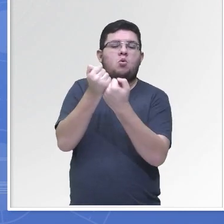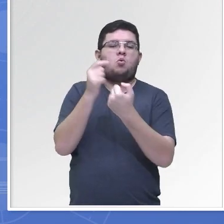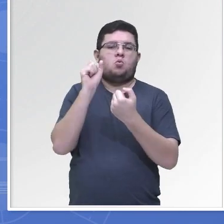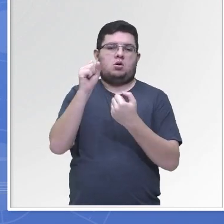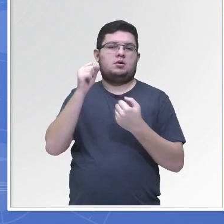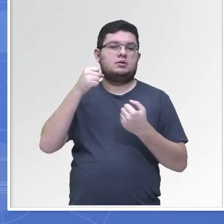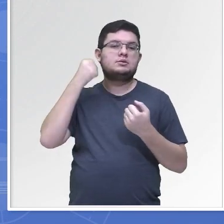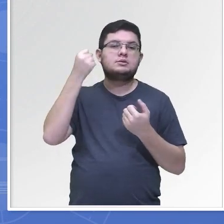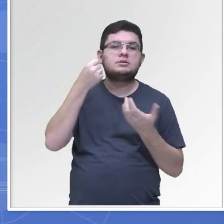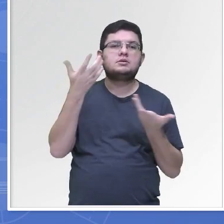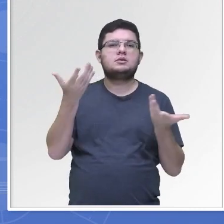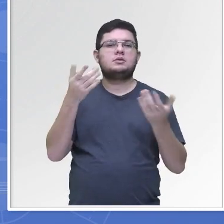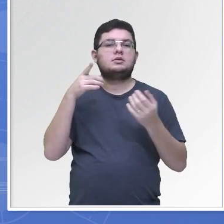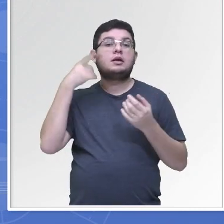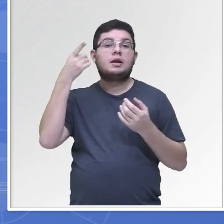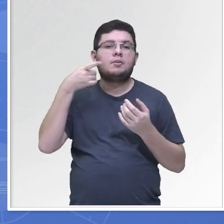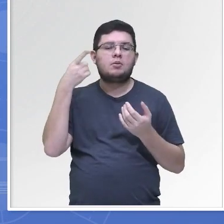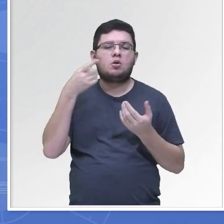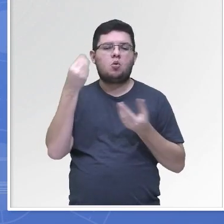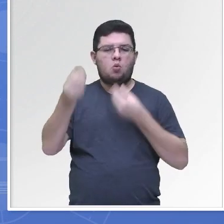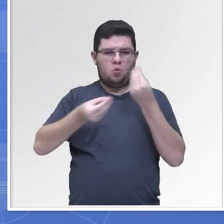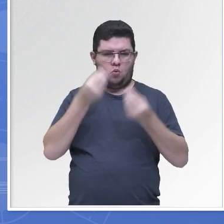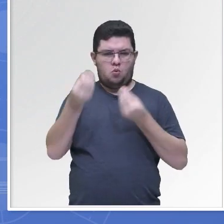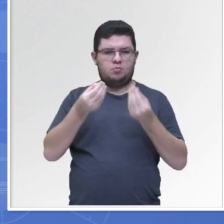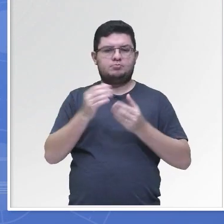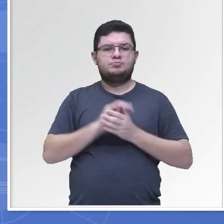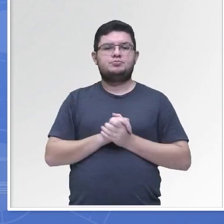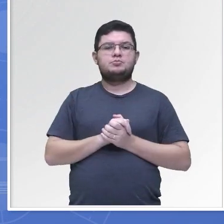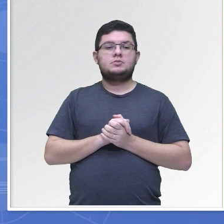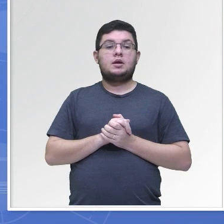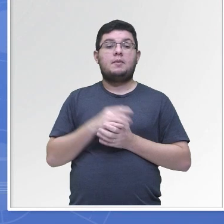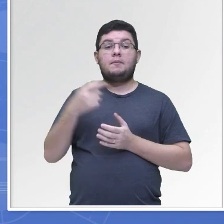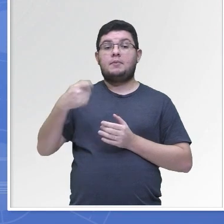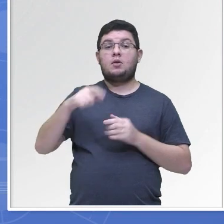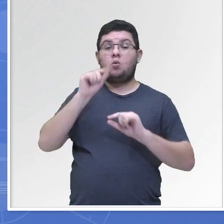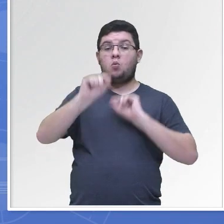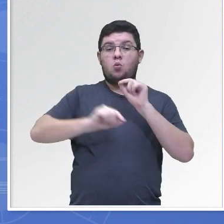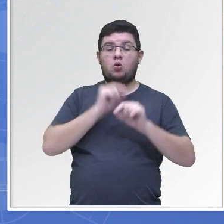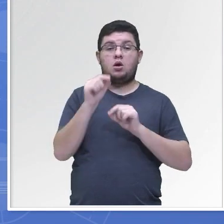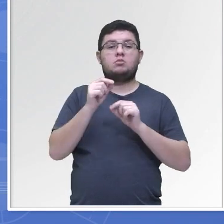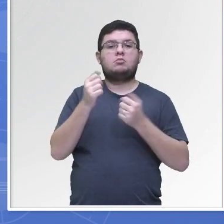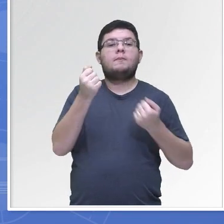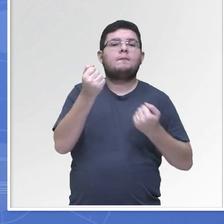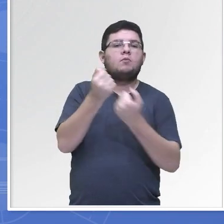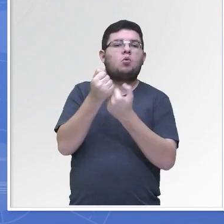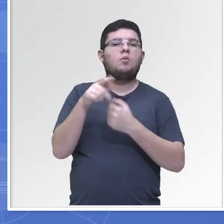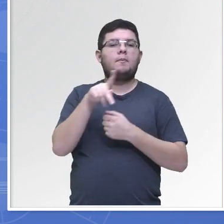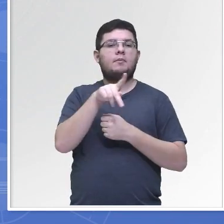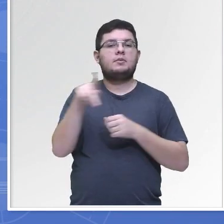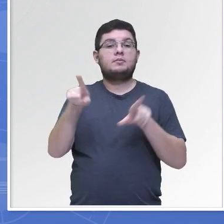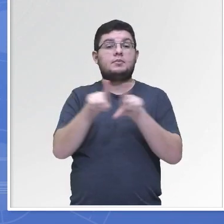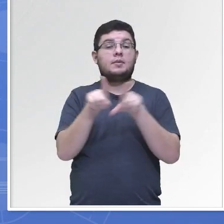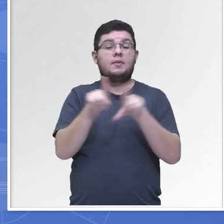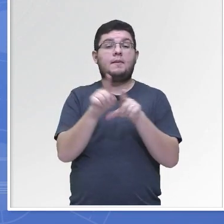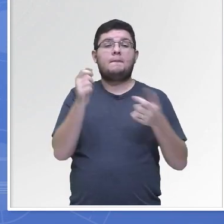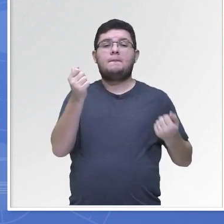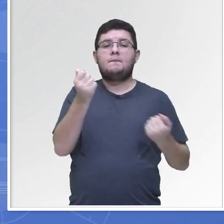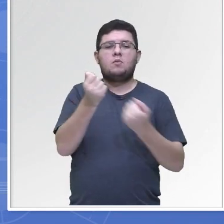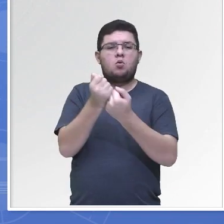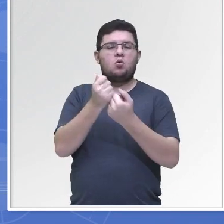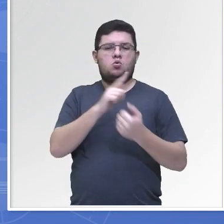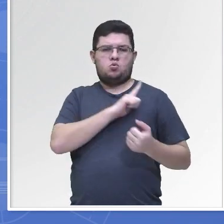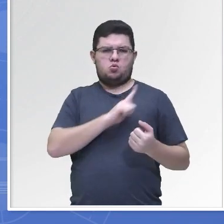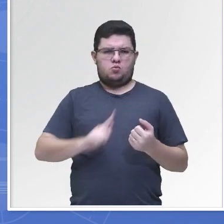entre os chefes do Executivo Federal, ou seja, o presidente, e os governadores estaduais. Em troca